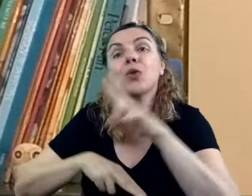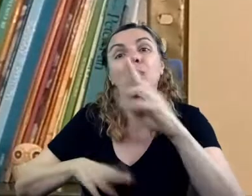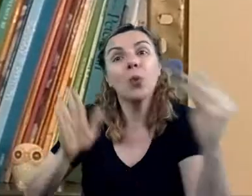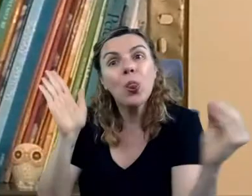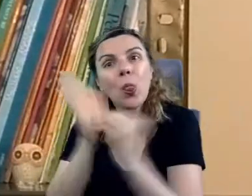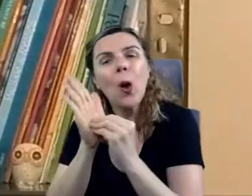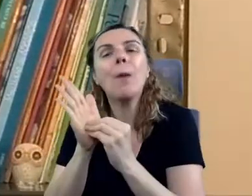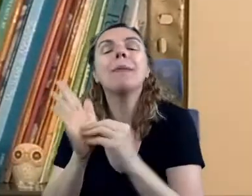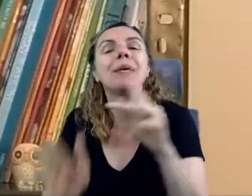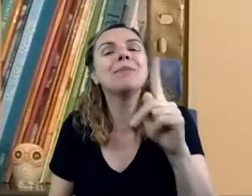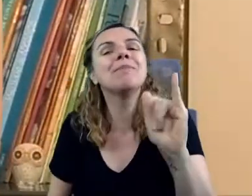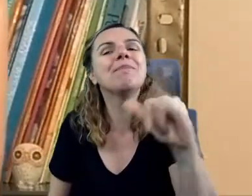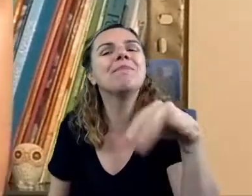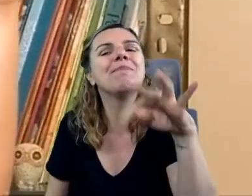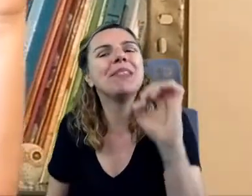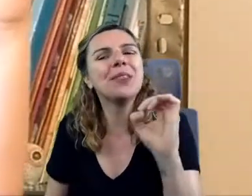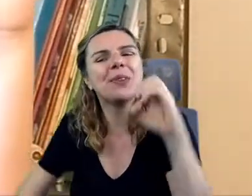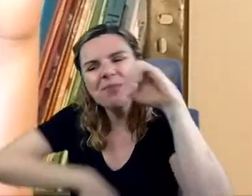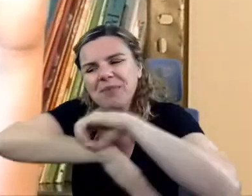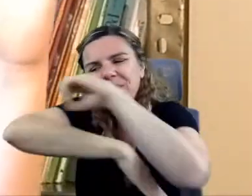Pinto.